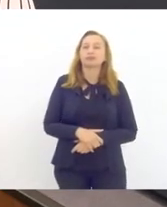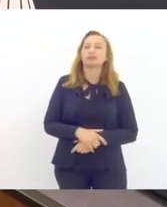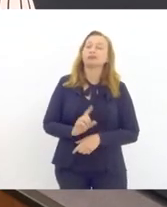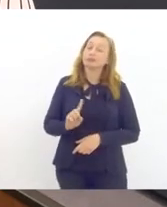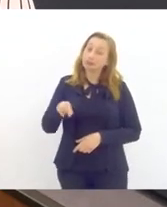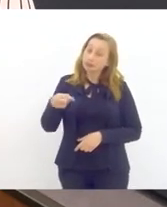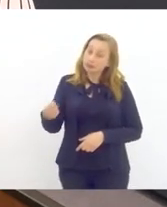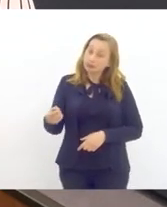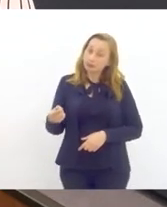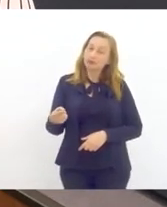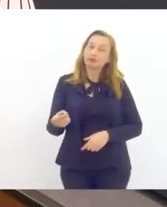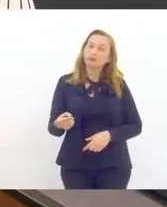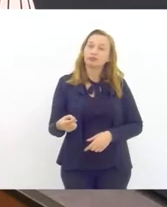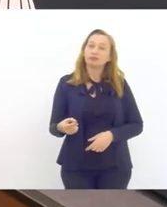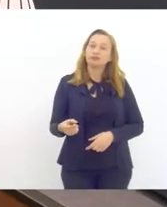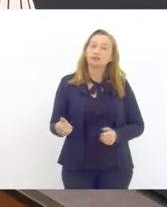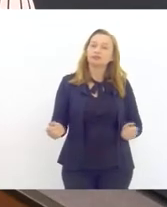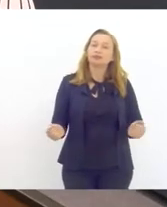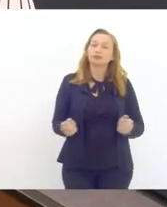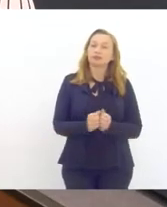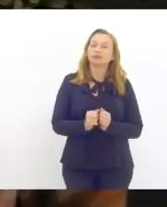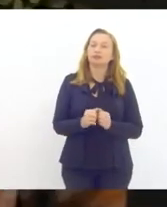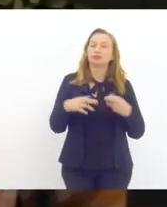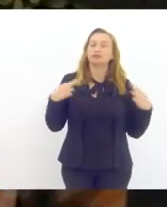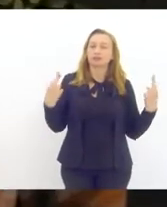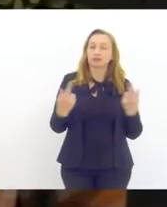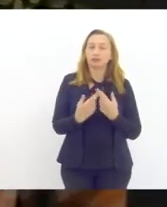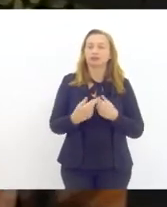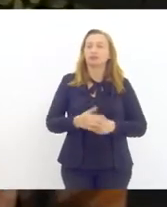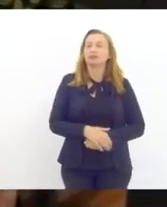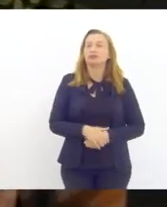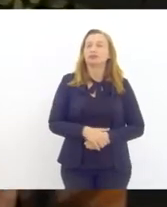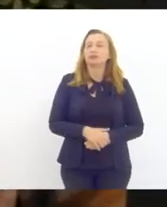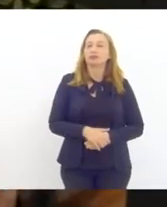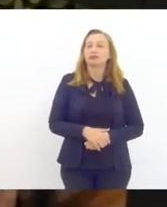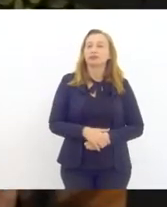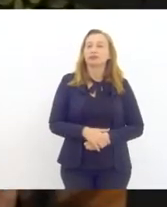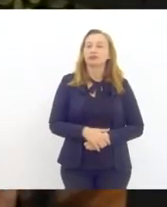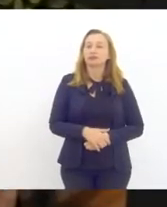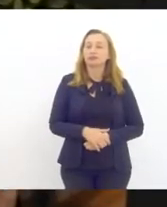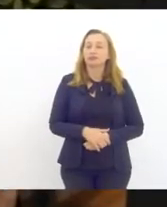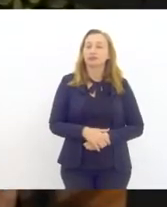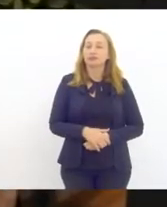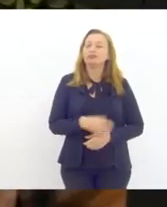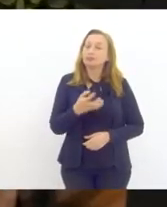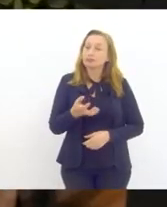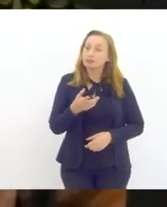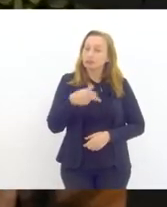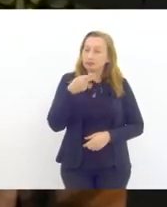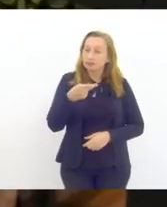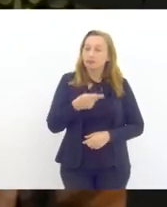demais participantes dessa audiência. Eu queria dizer que